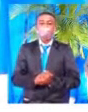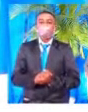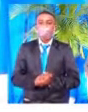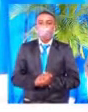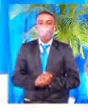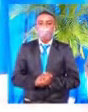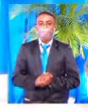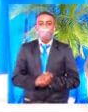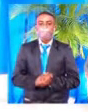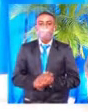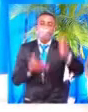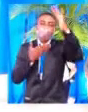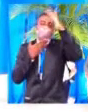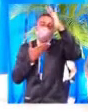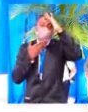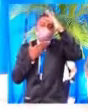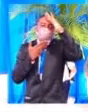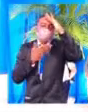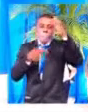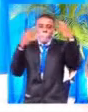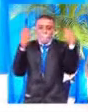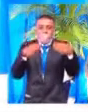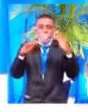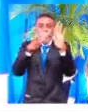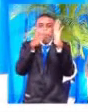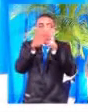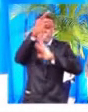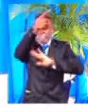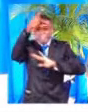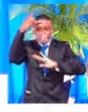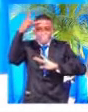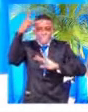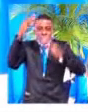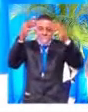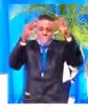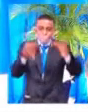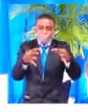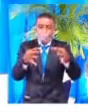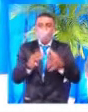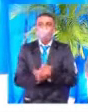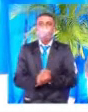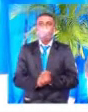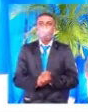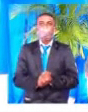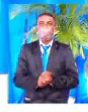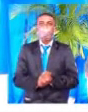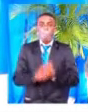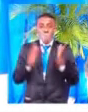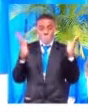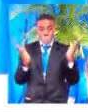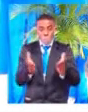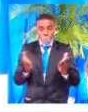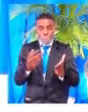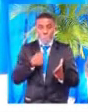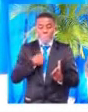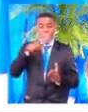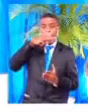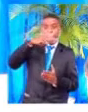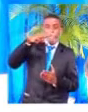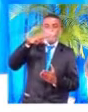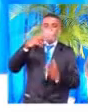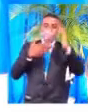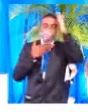acontecessem. E a gratidão tem que ser a todos de forma indiscriminada. Nesse sentido, eu quero fazer